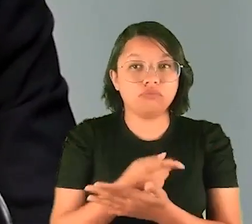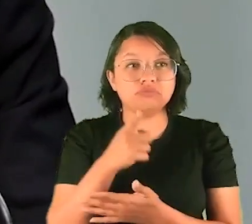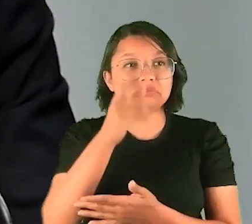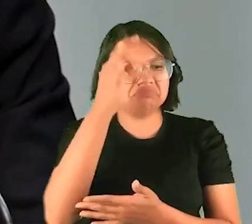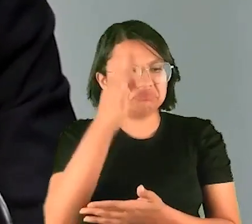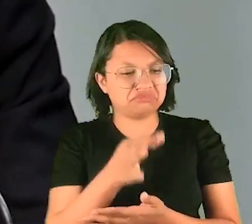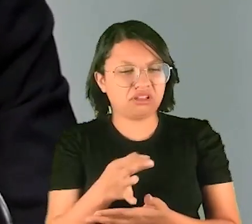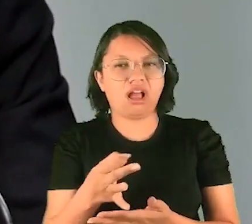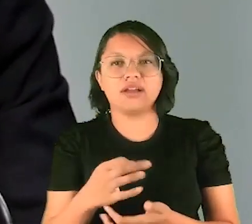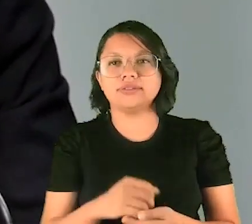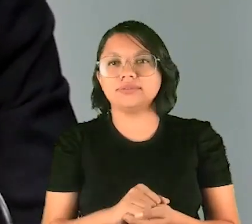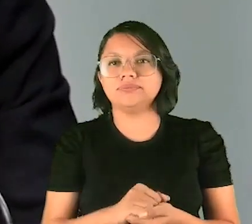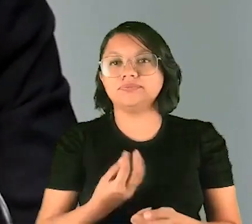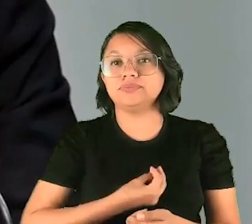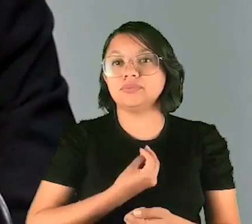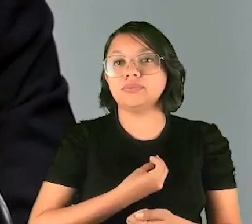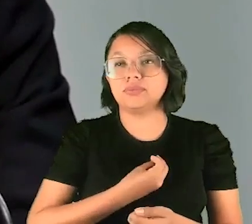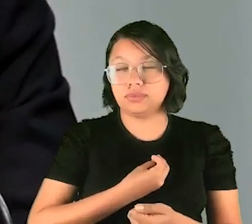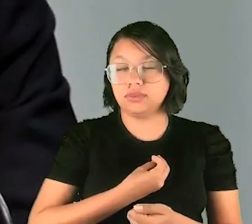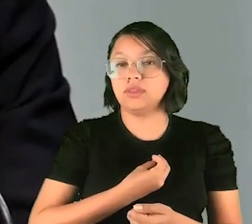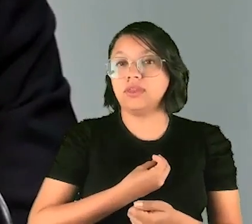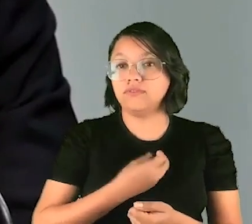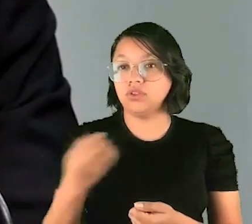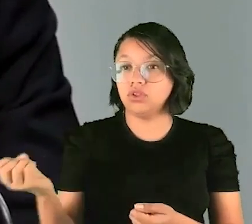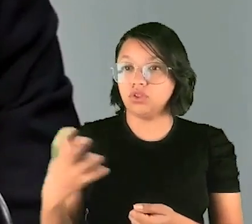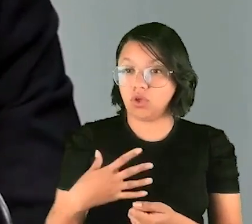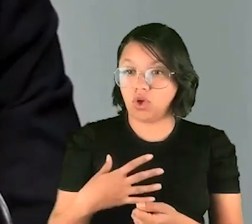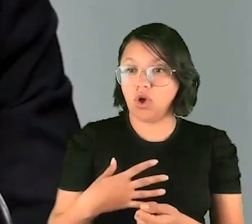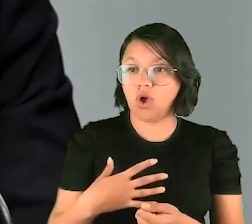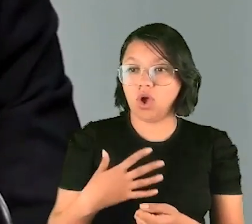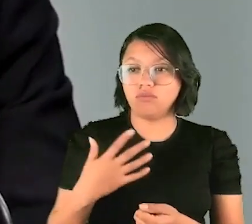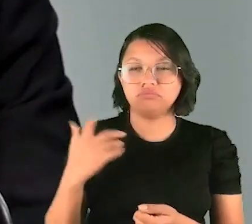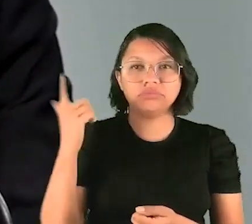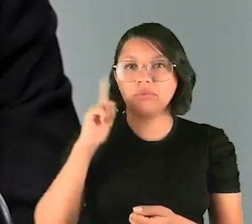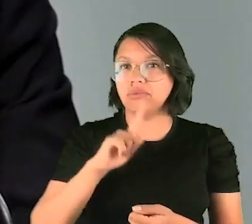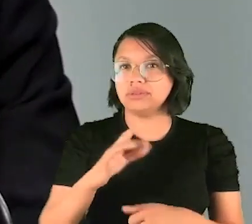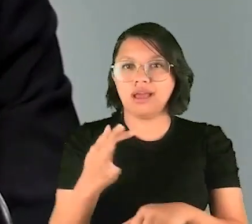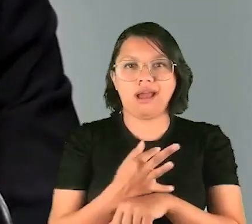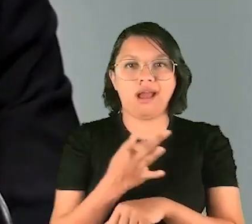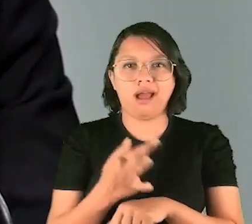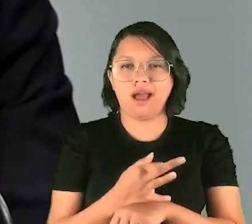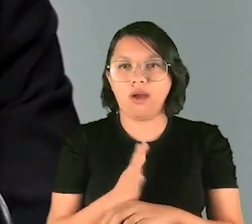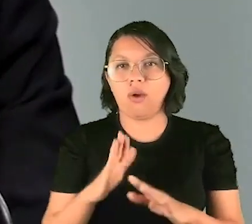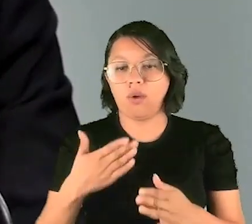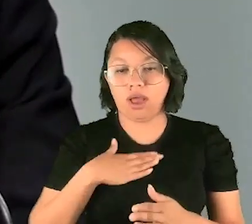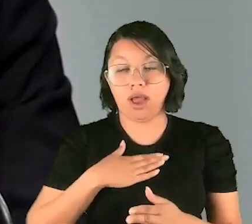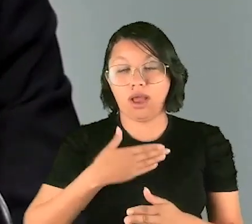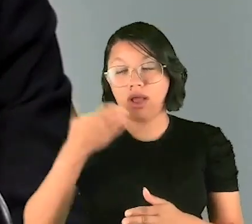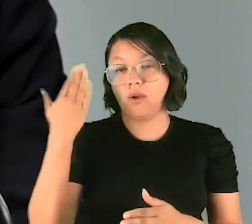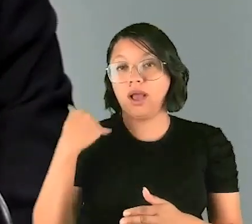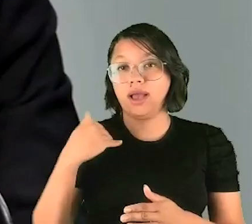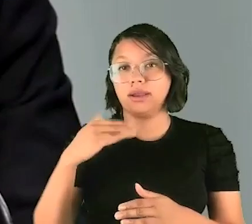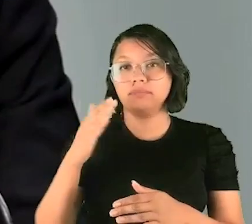fazer, né? Então, está começando a acontecer. Mas o senhor tem absolutamente razão. A vida moderna lida muito